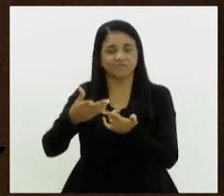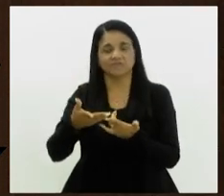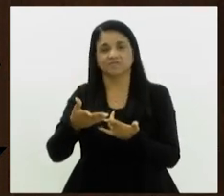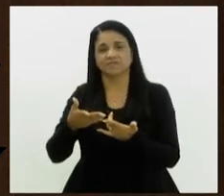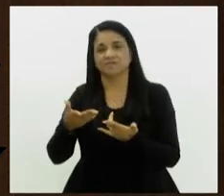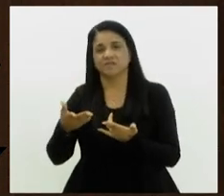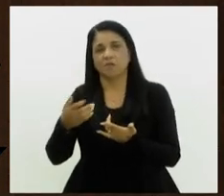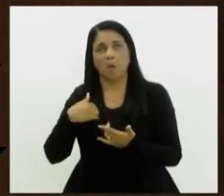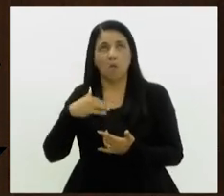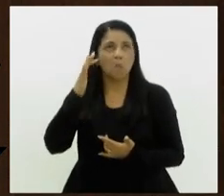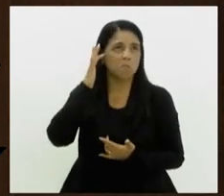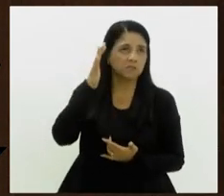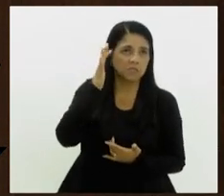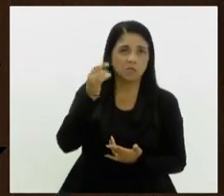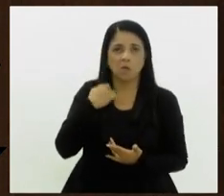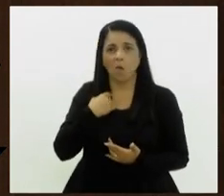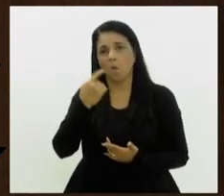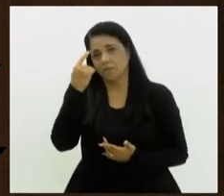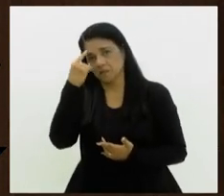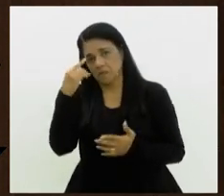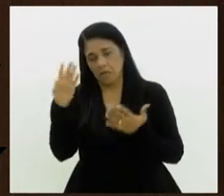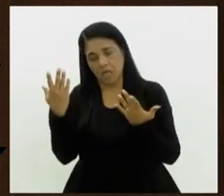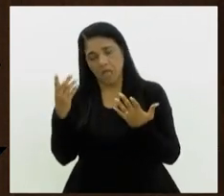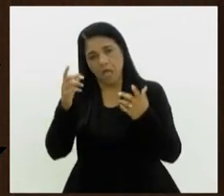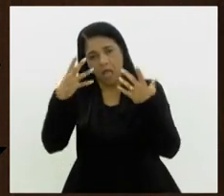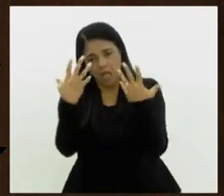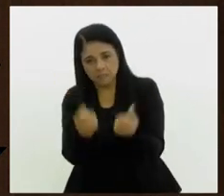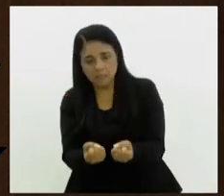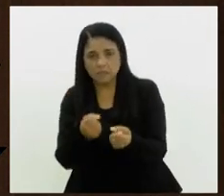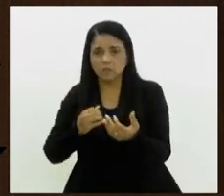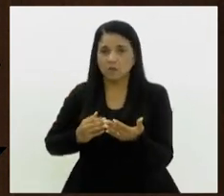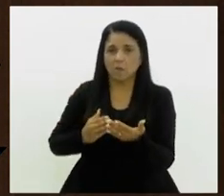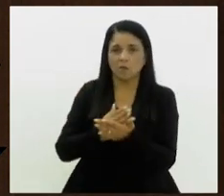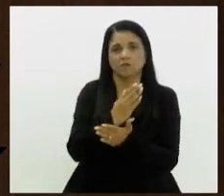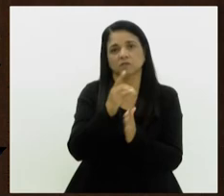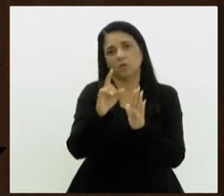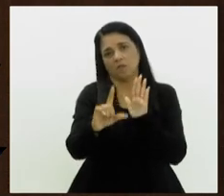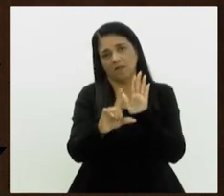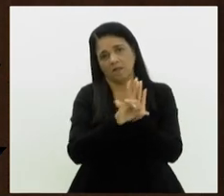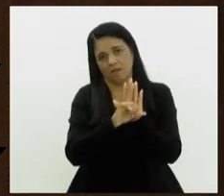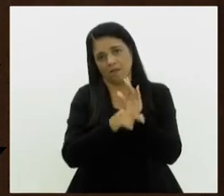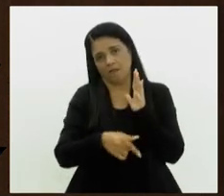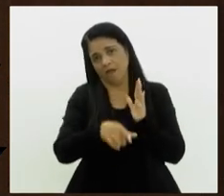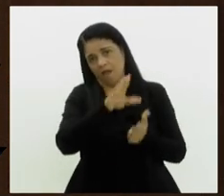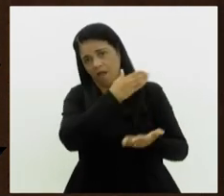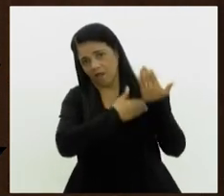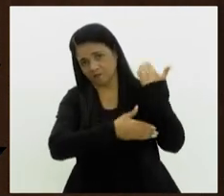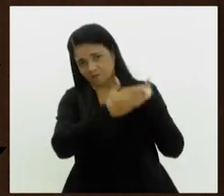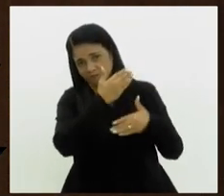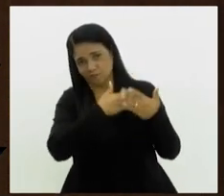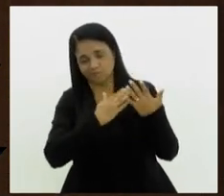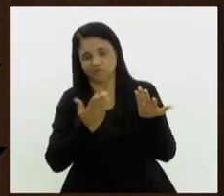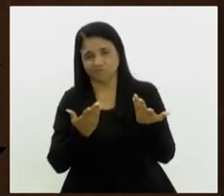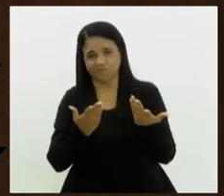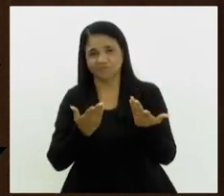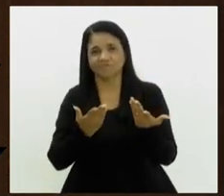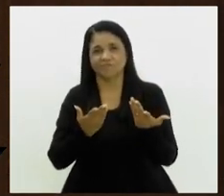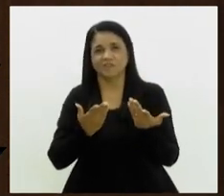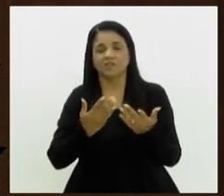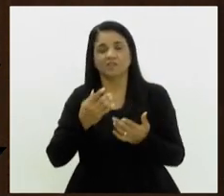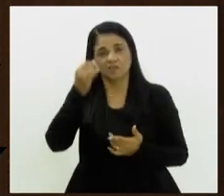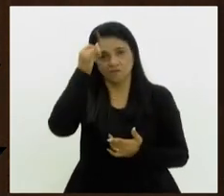imaginariam, pensariam, permitiriam a aprovação de qualquer lei que viesse coibir a